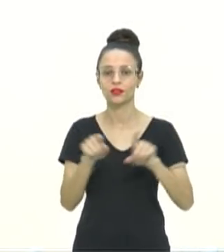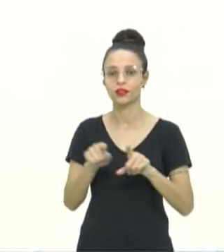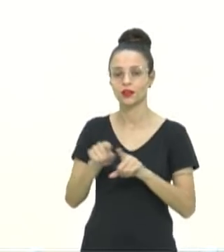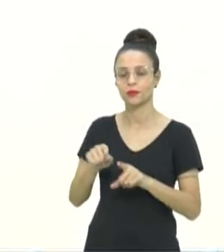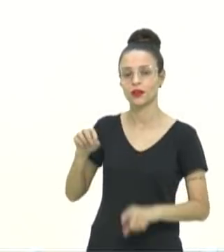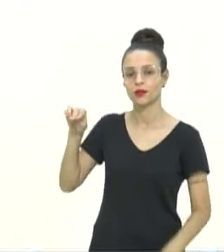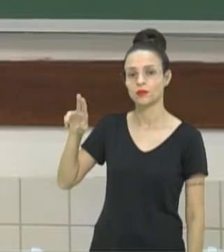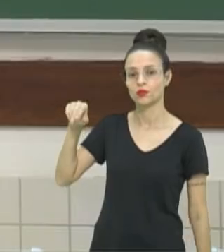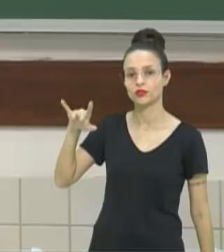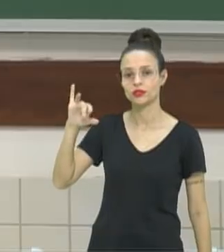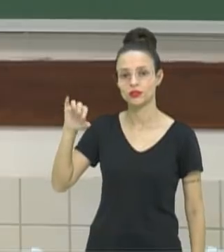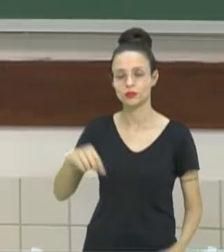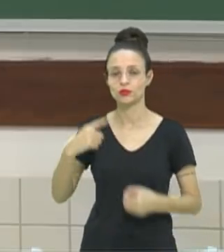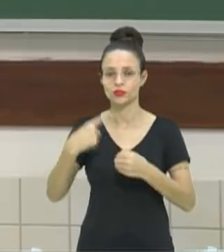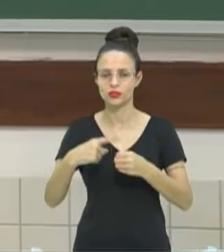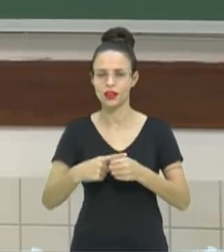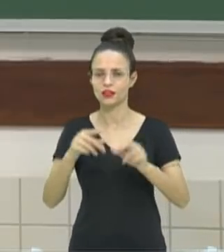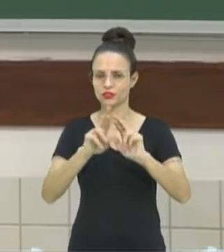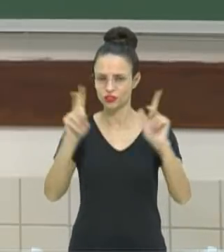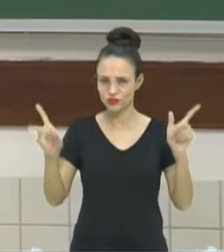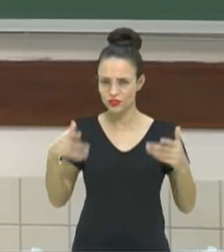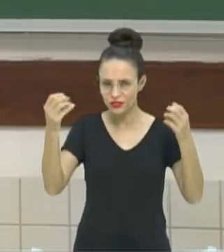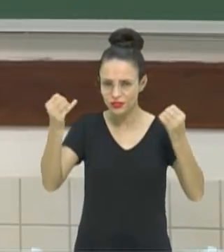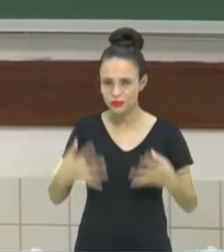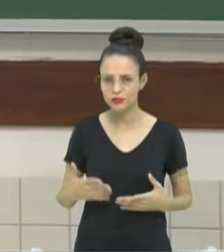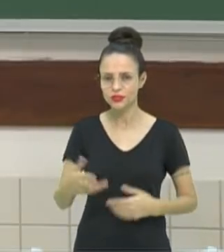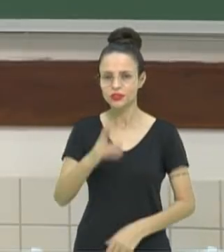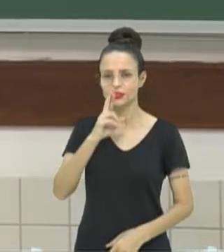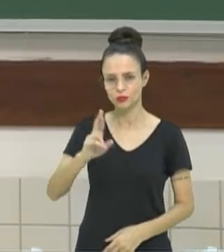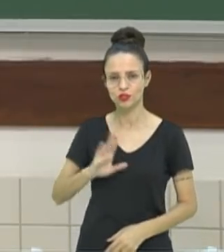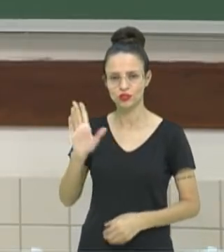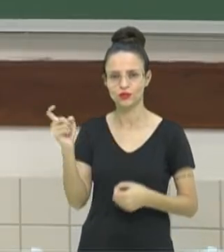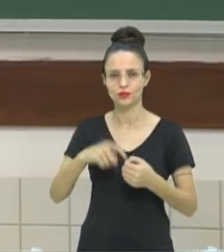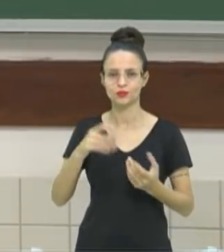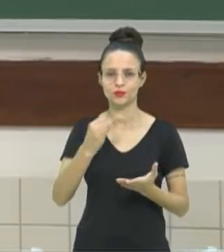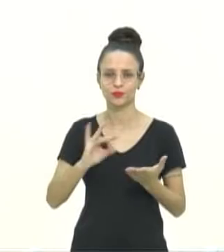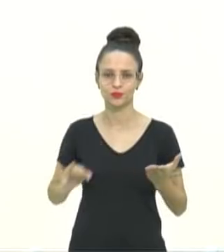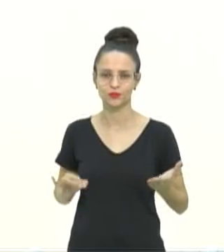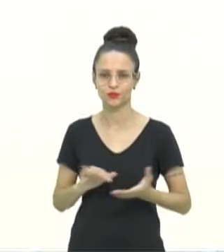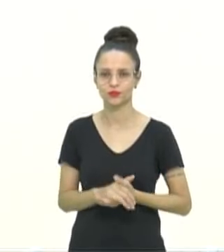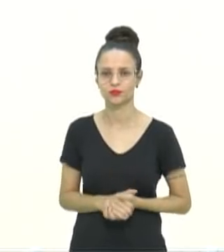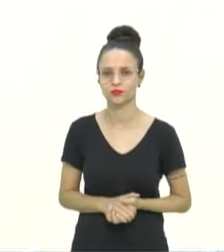município e cidade? Conseguiram entender? Conseguem escrever? Respondam aí, a gente já volta para corrigir.